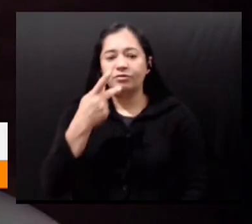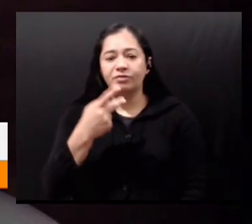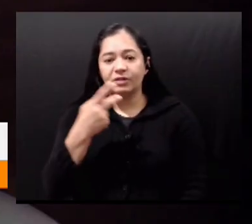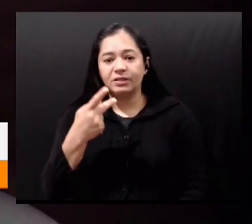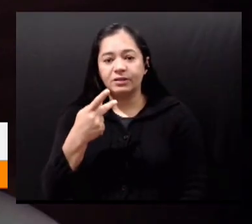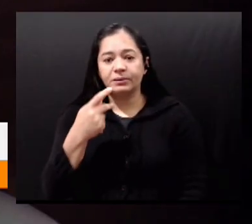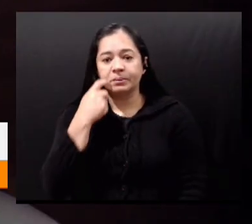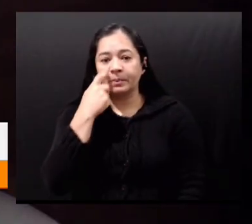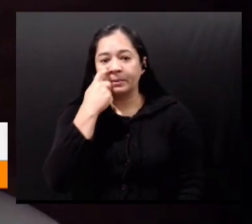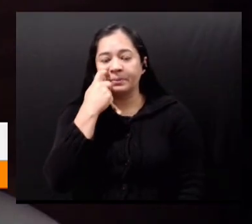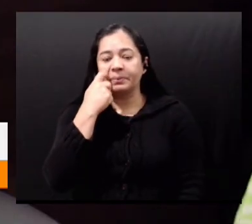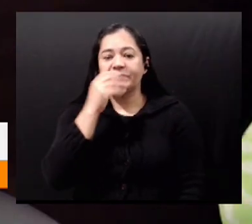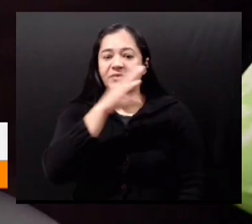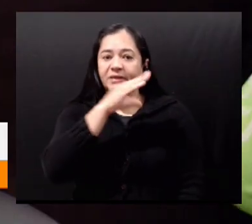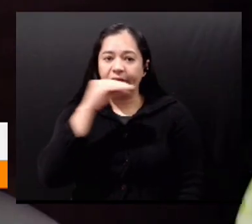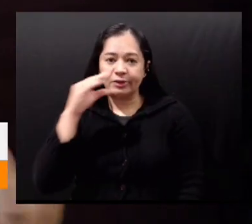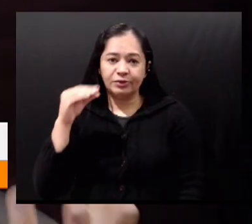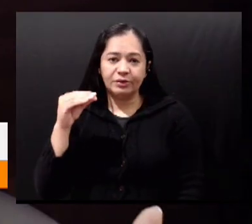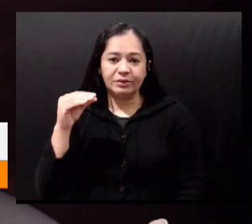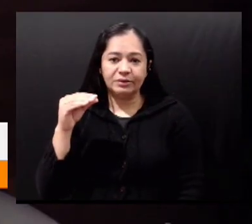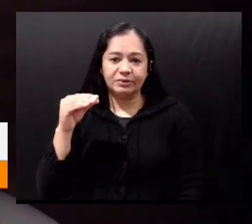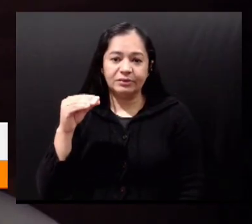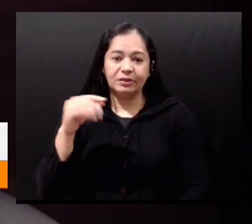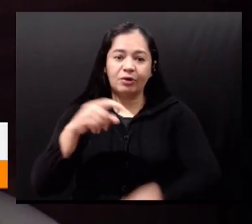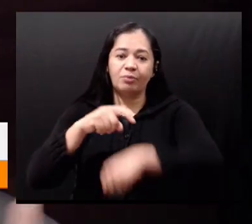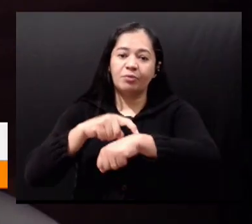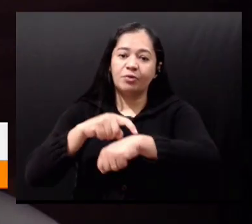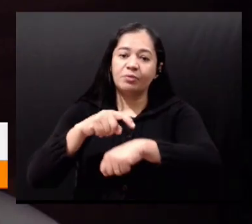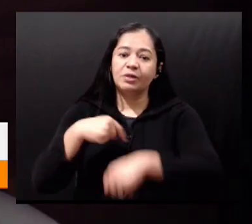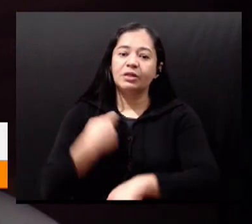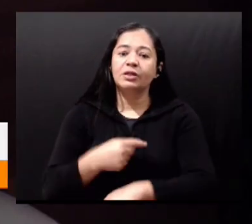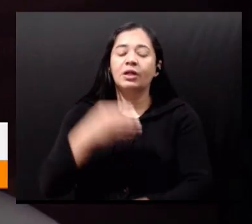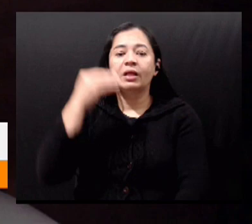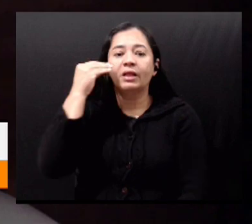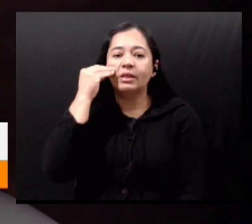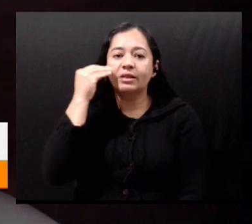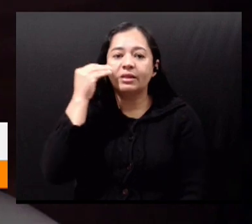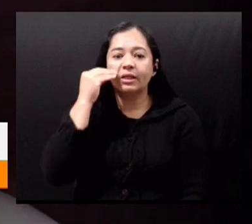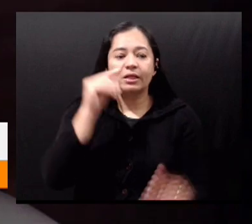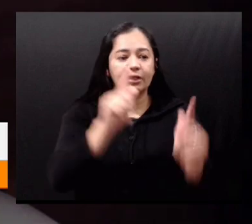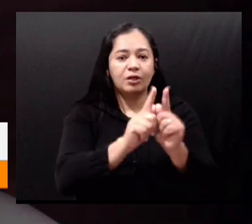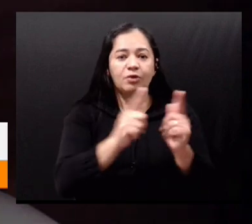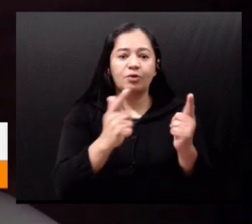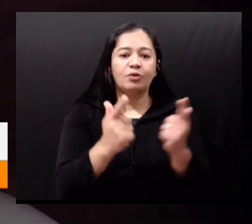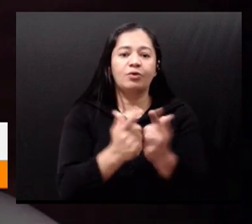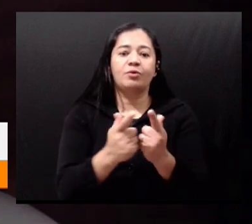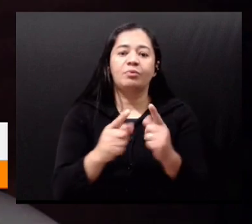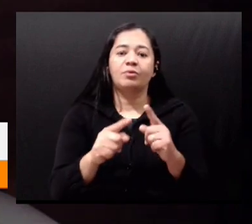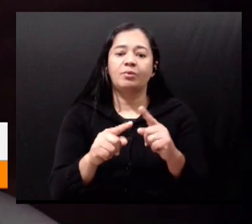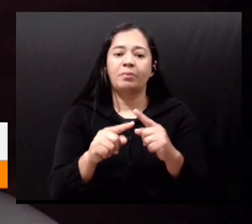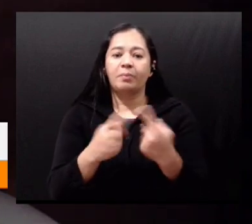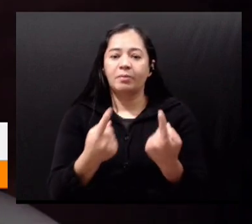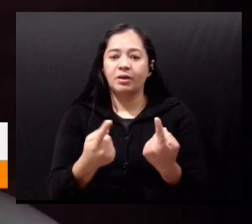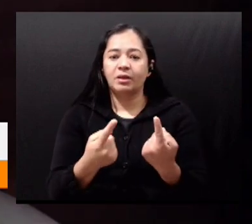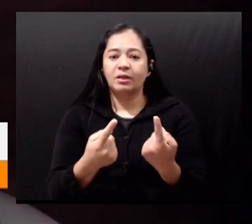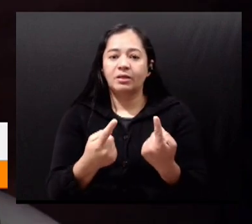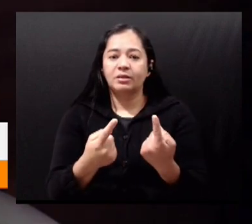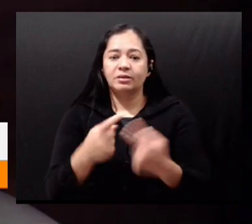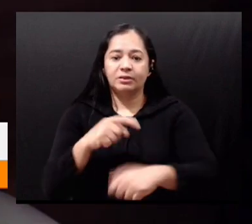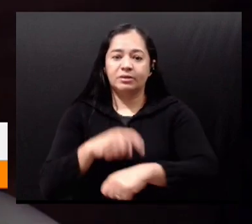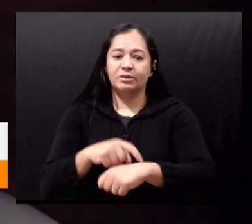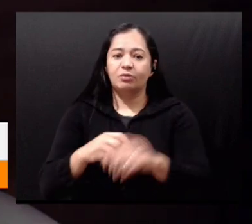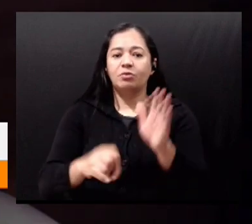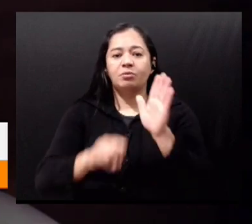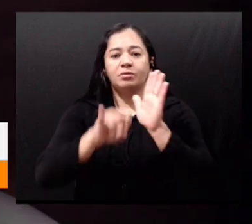adolescência, que é um momento que a gente está tentando ter o grupo, mas também eu acho que é um momento da identidade, né? Quem